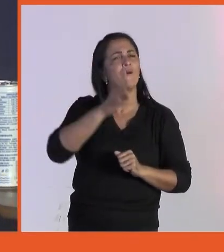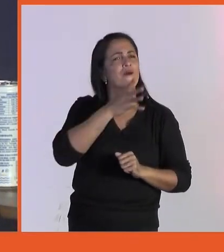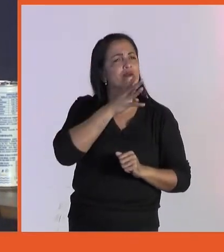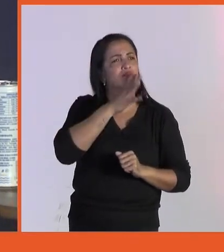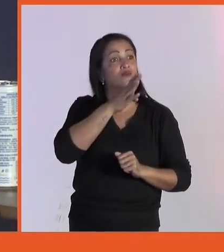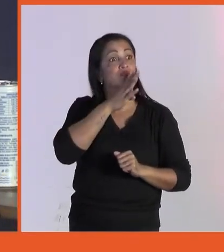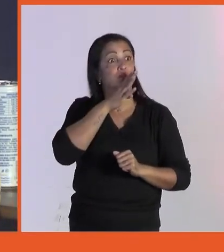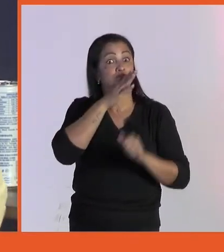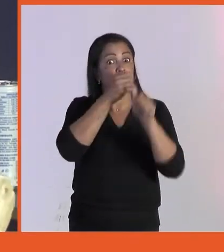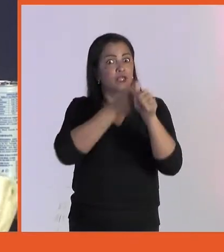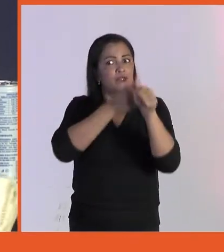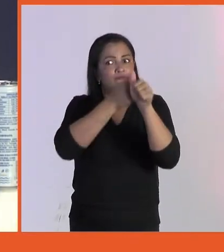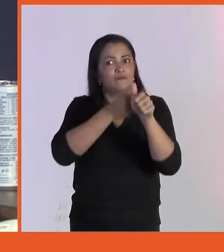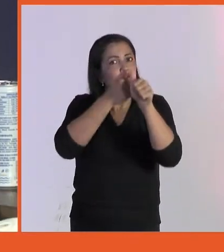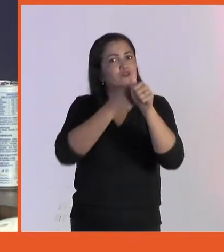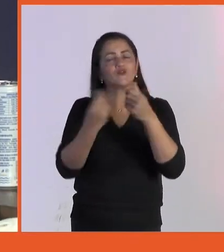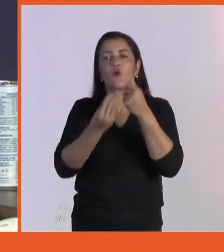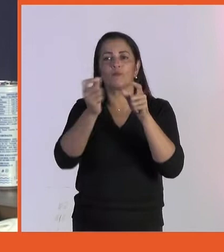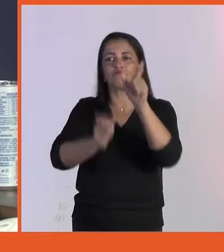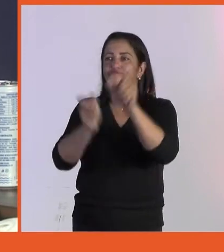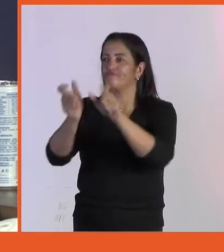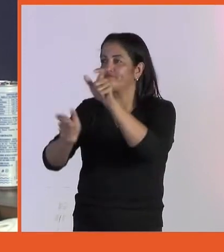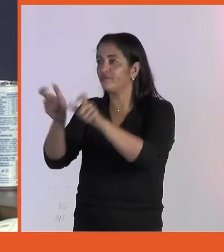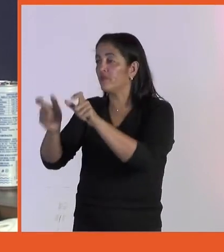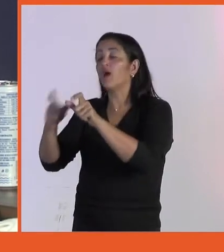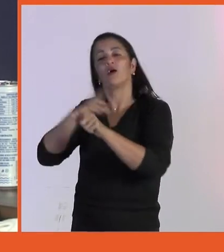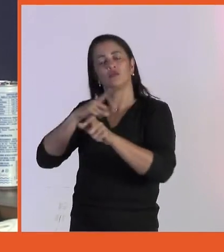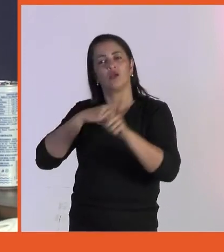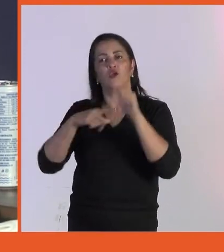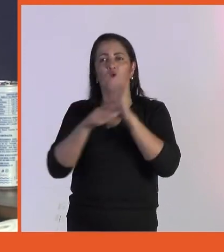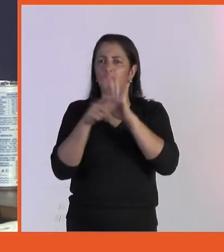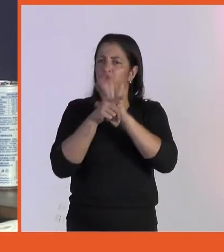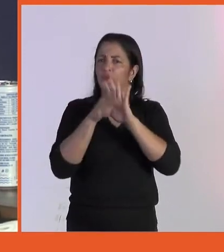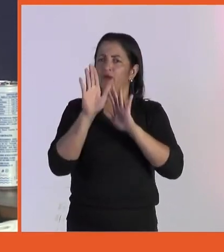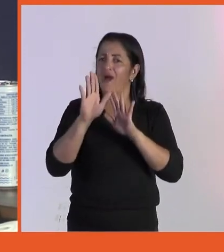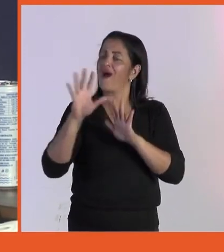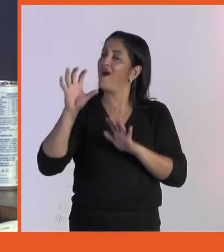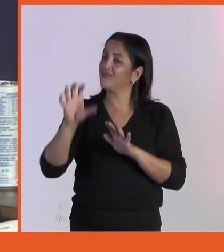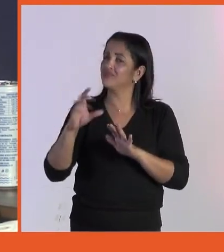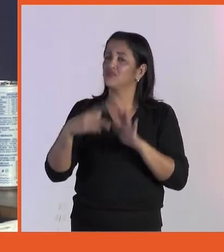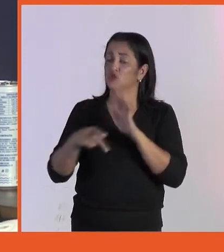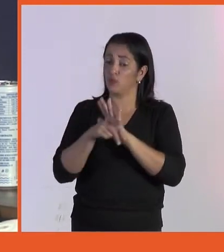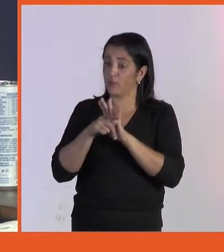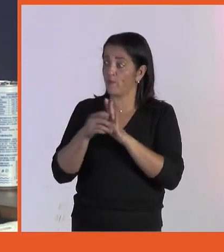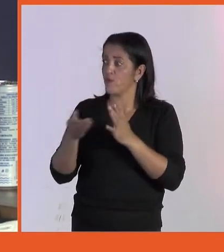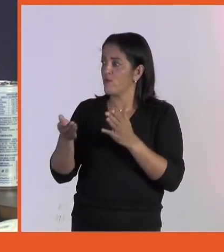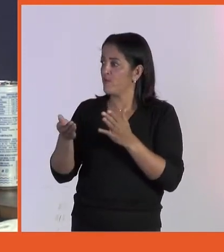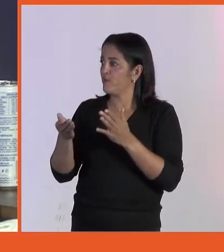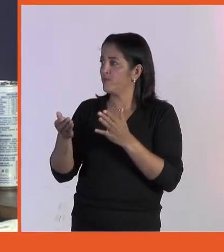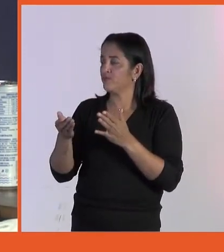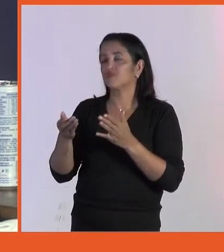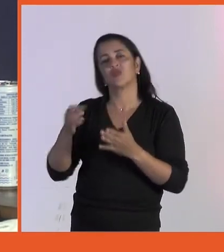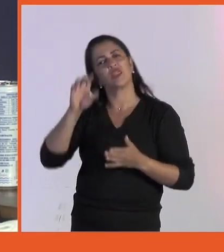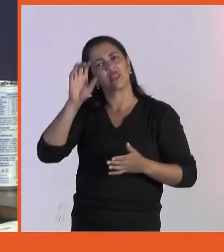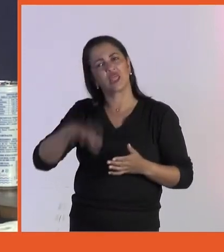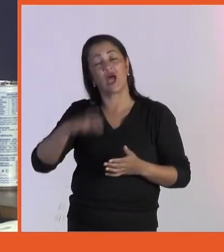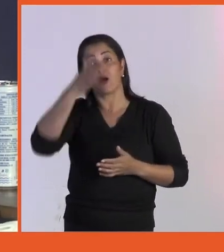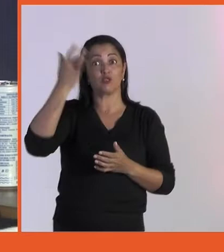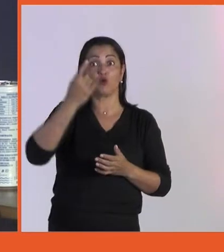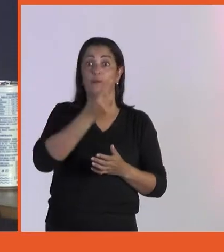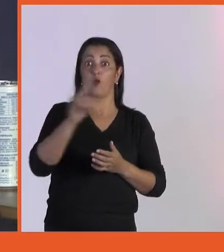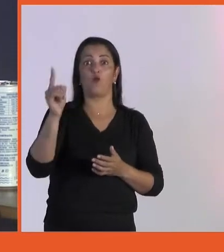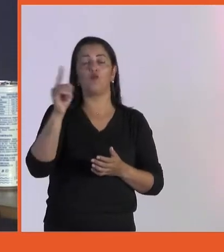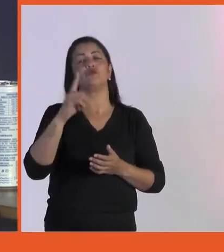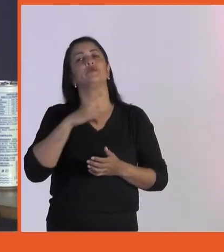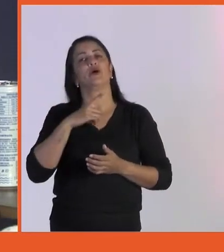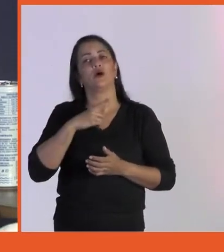esse cuidado com a comunidade, é o que faz com que criador de conteúdo prolongue a sua vida útil na internet. Porque